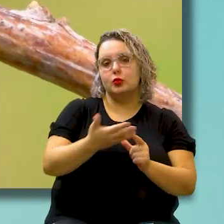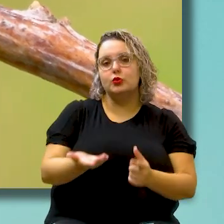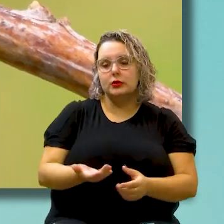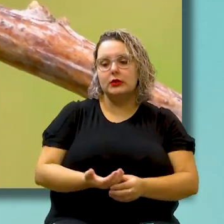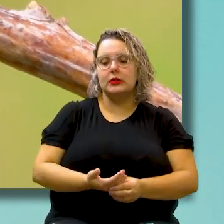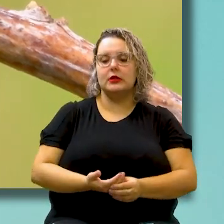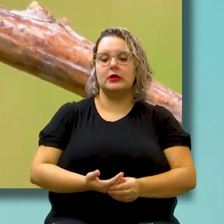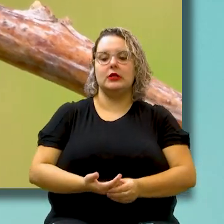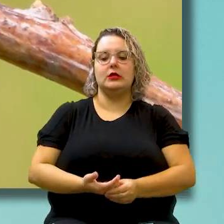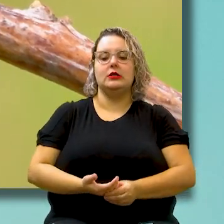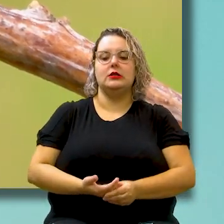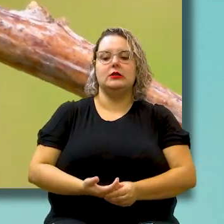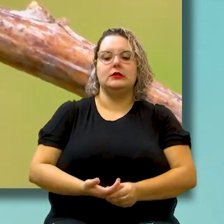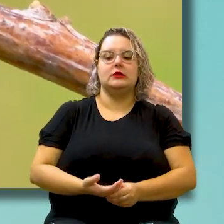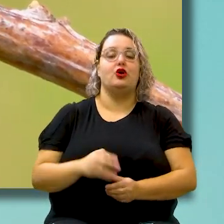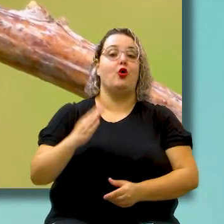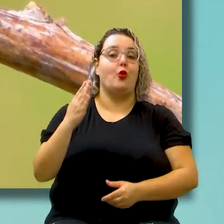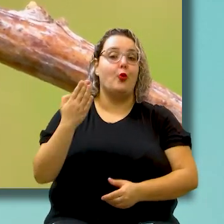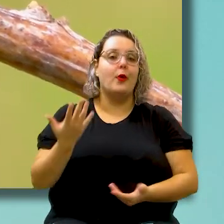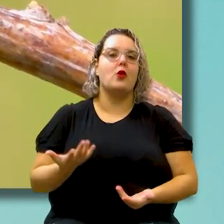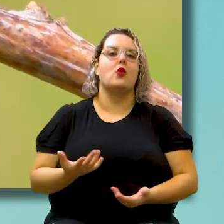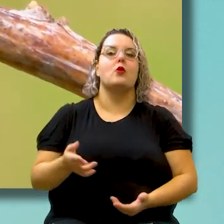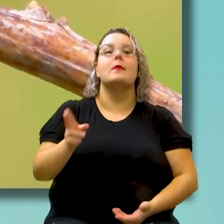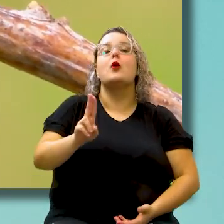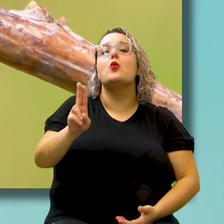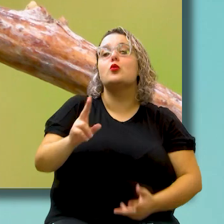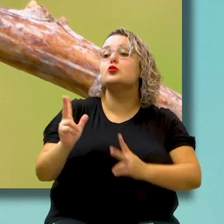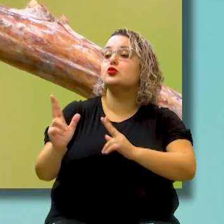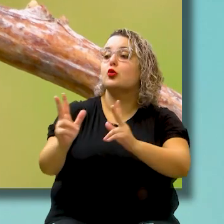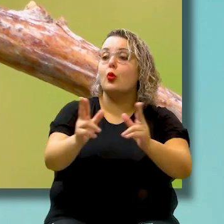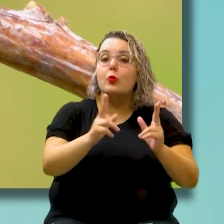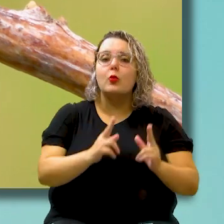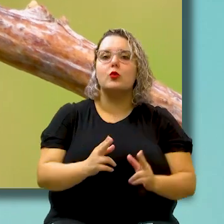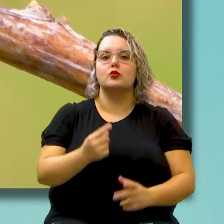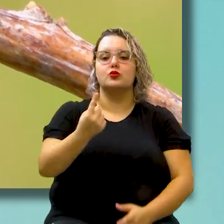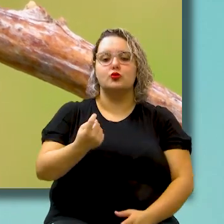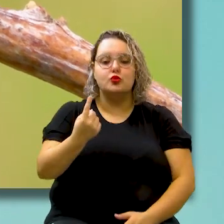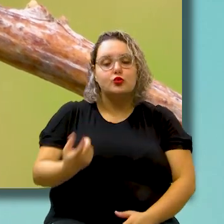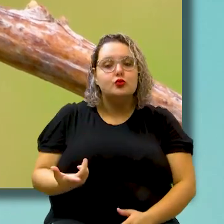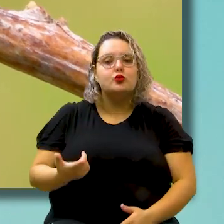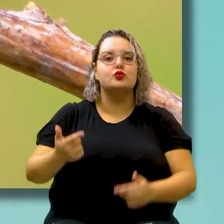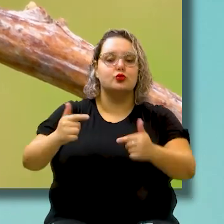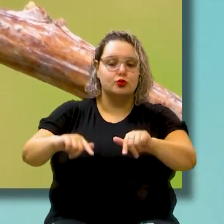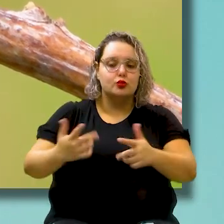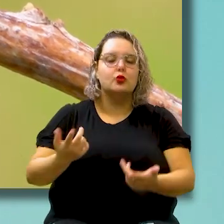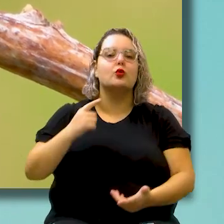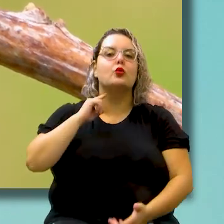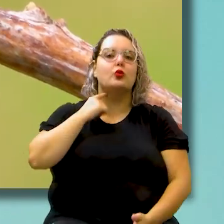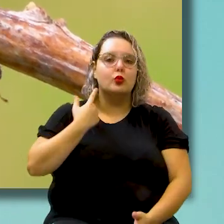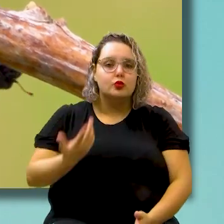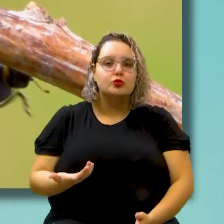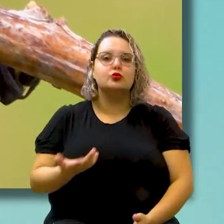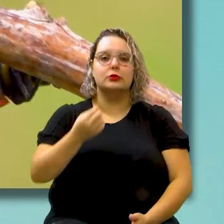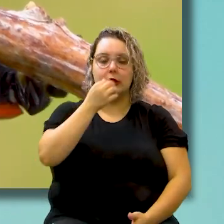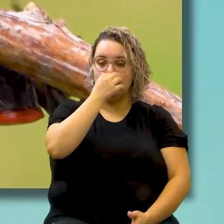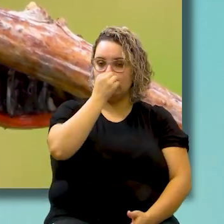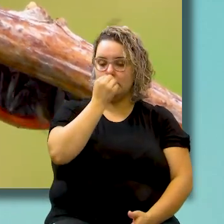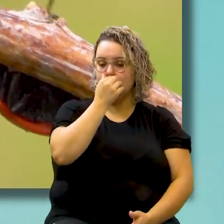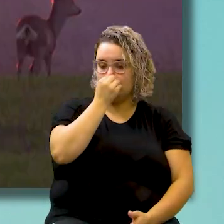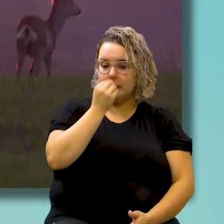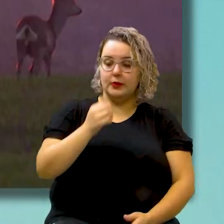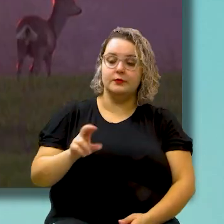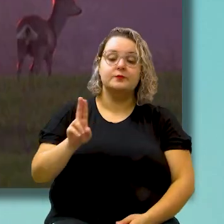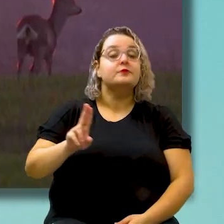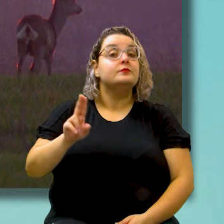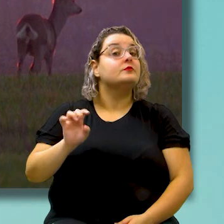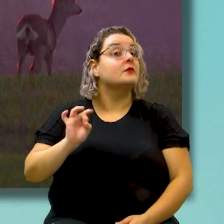vai usar, essa simbiose, né, esse uso comum de um mesmo recurso, essa partilha de recursos, seja feito de um modo em